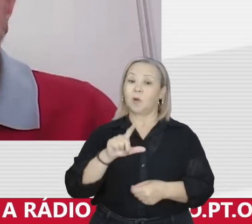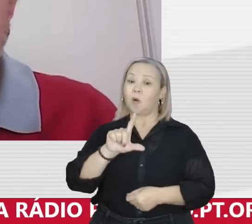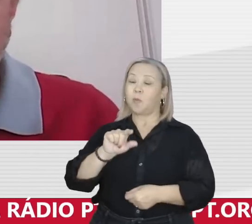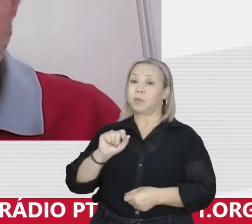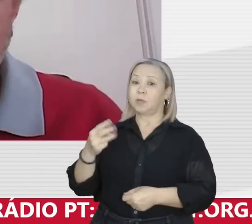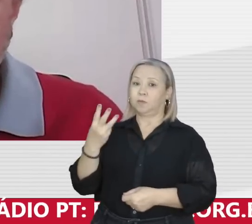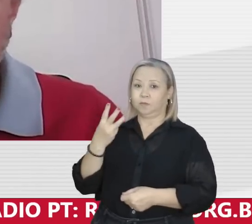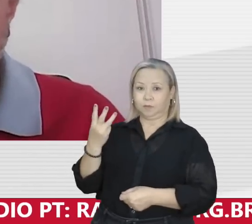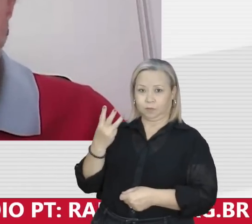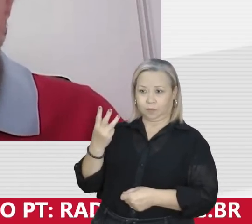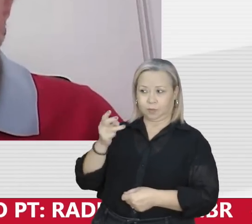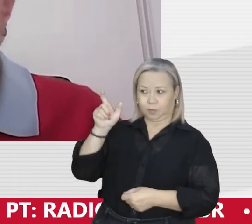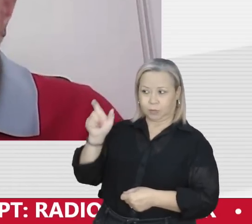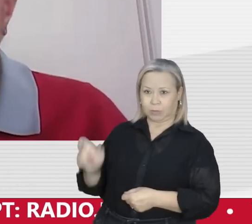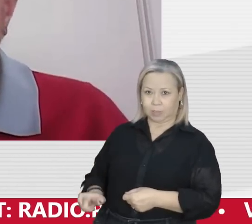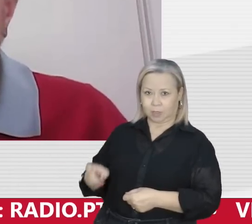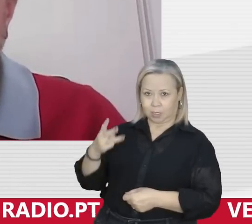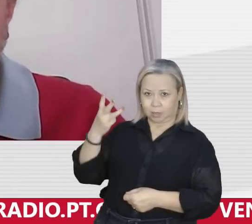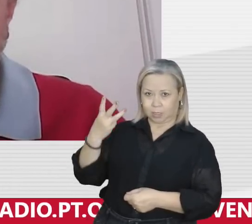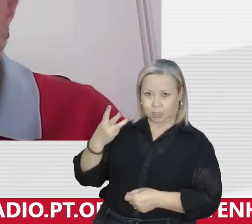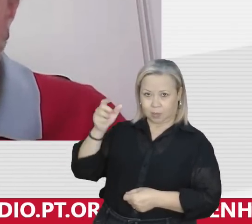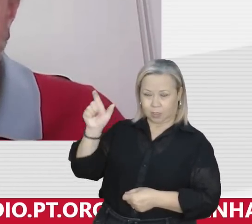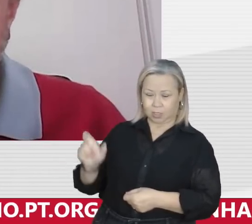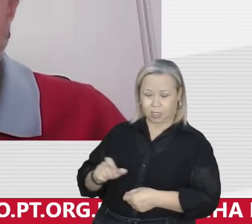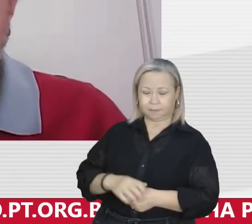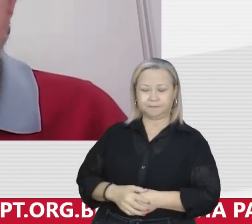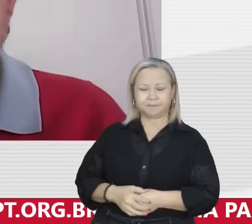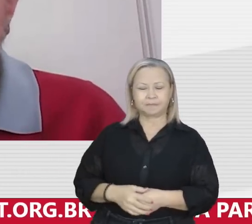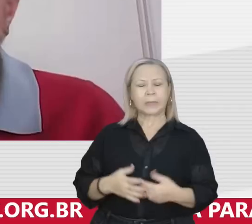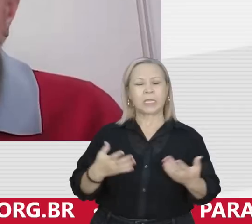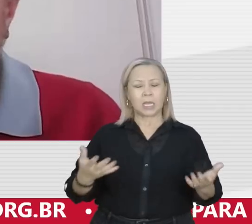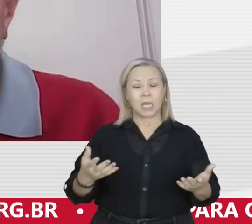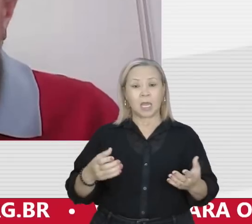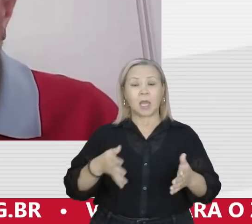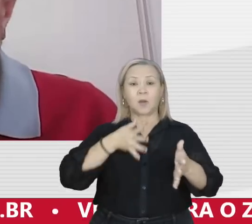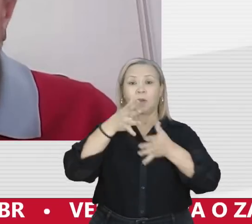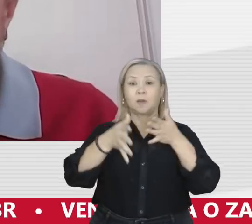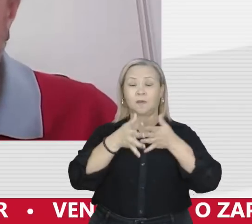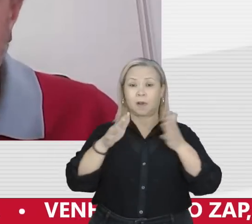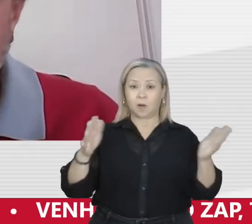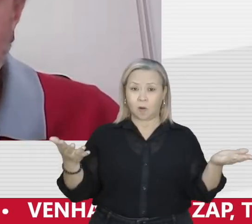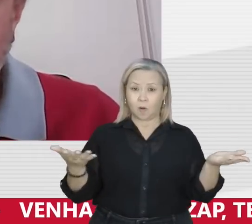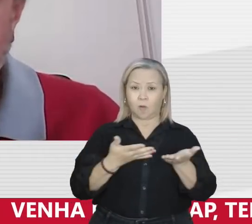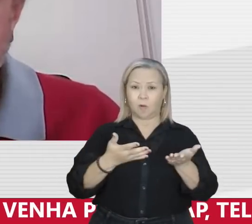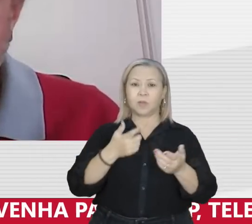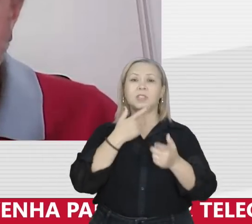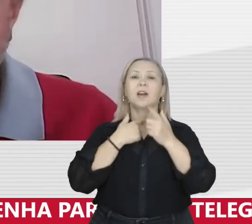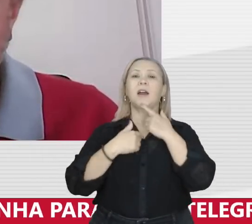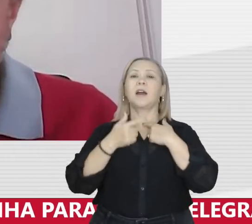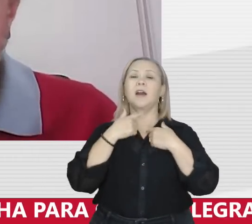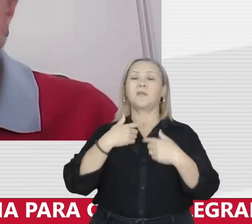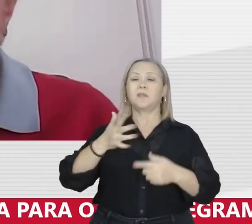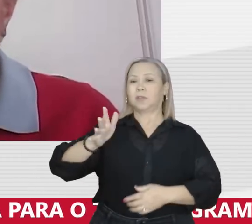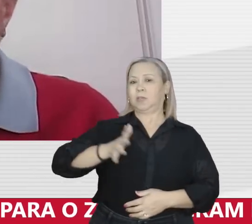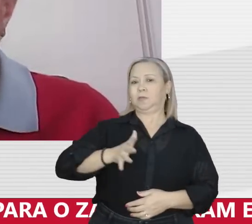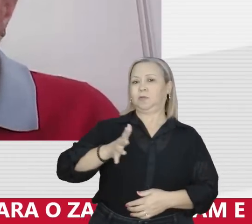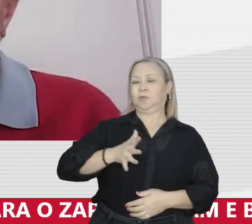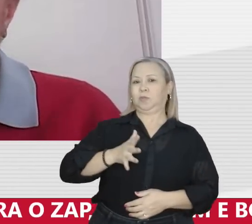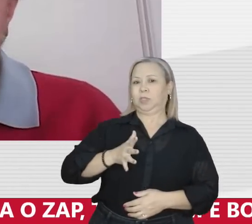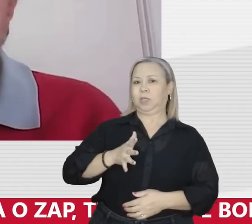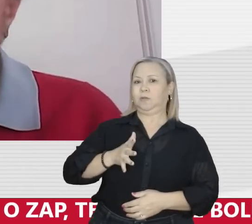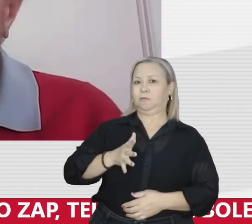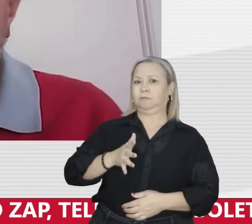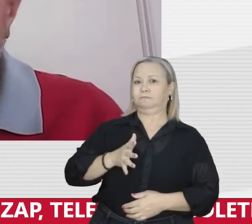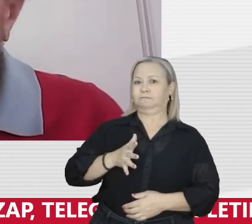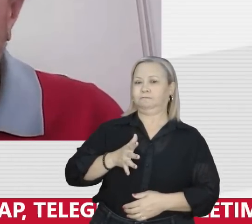Porque, no fundo, o que o Merval expressou hoje é a vontade das elites que a Globo representa de